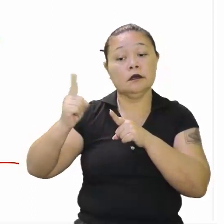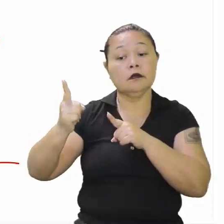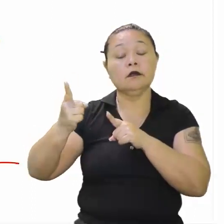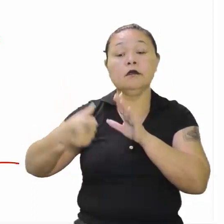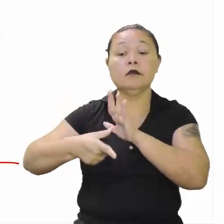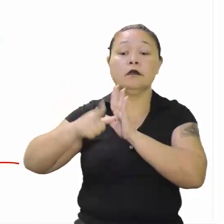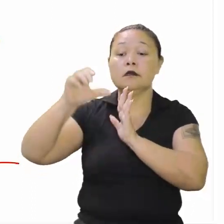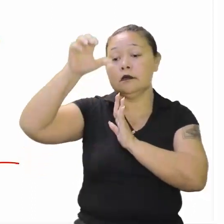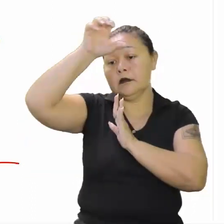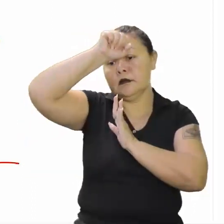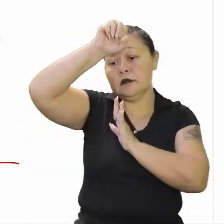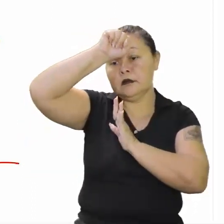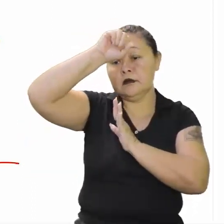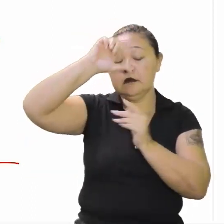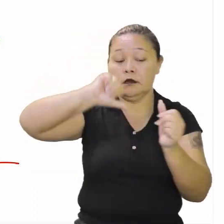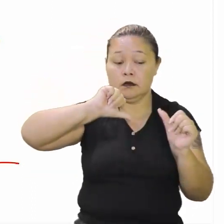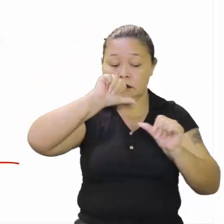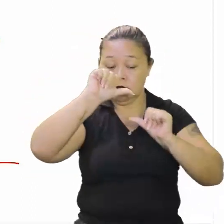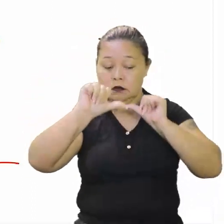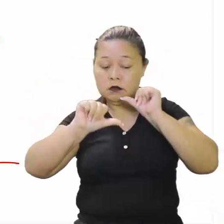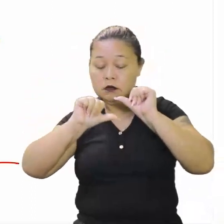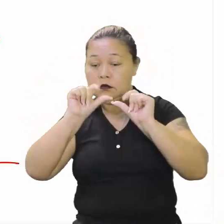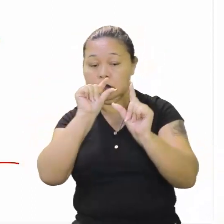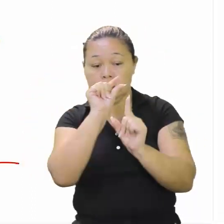aprendemos converter